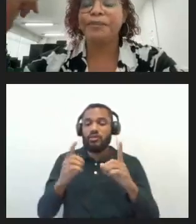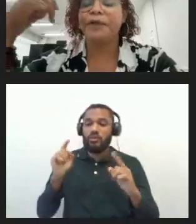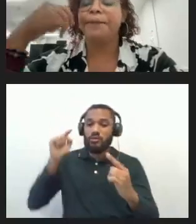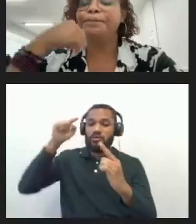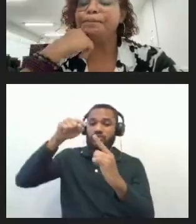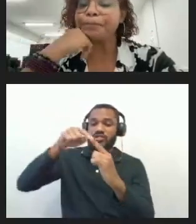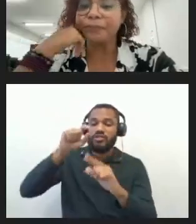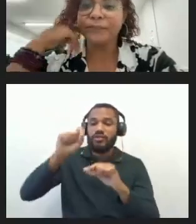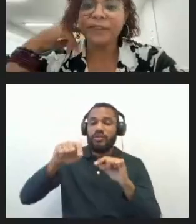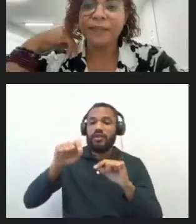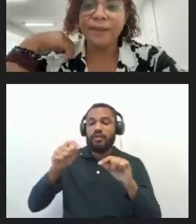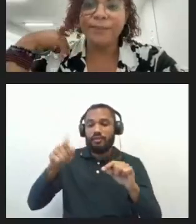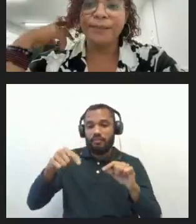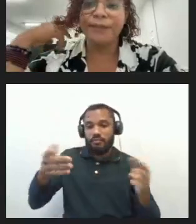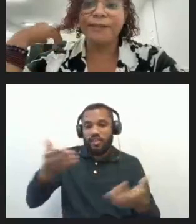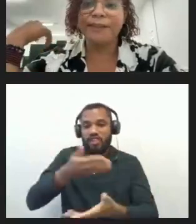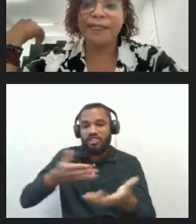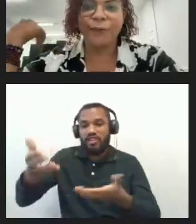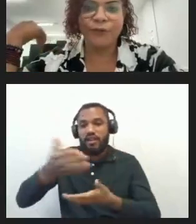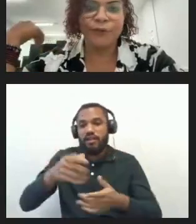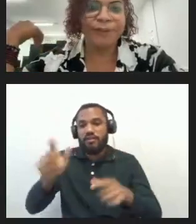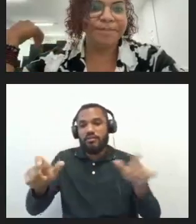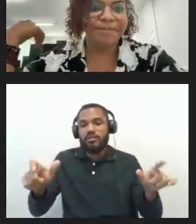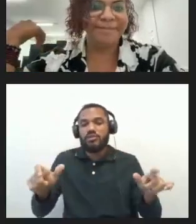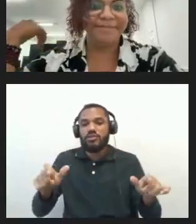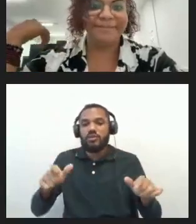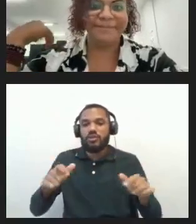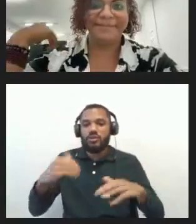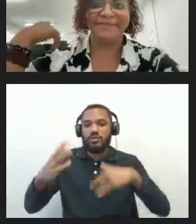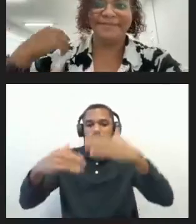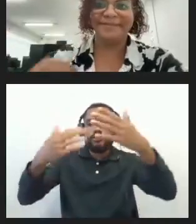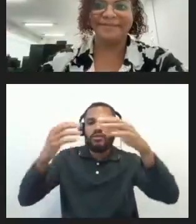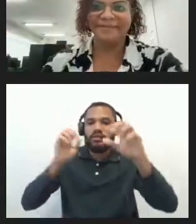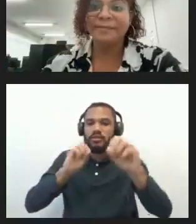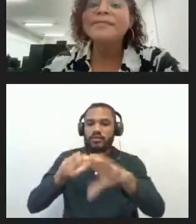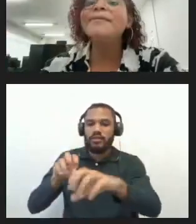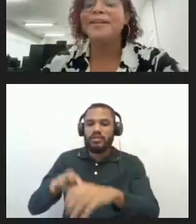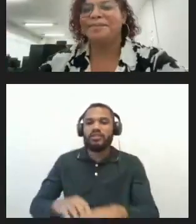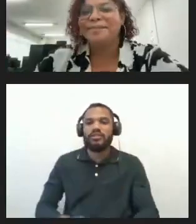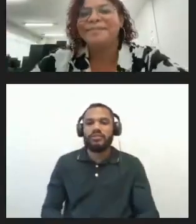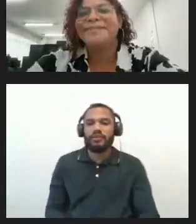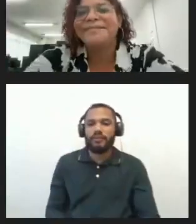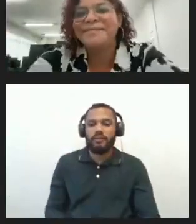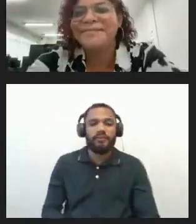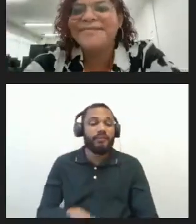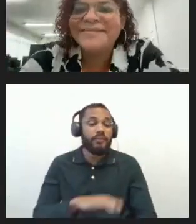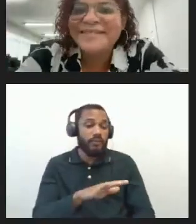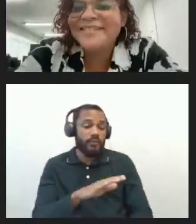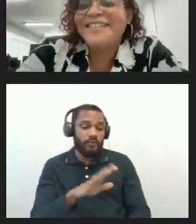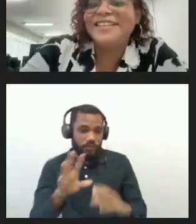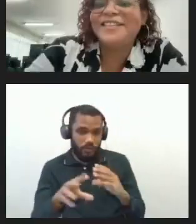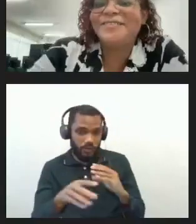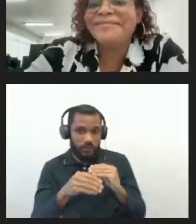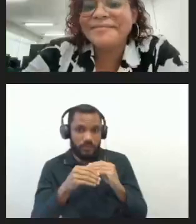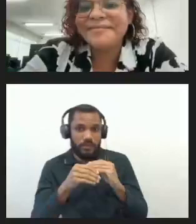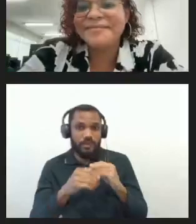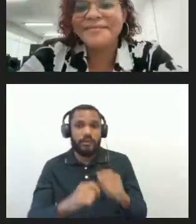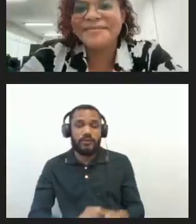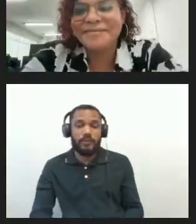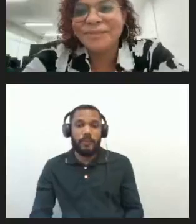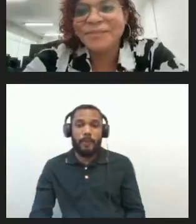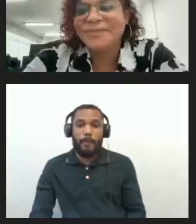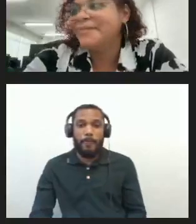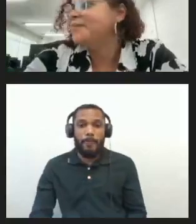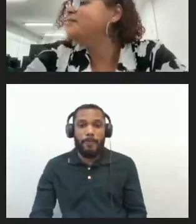participantes também. Tá? Pode passar, professora. Elisama, só complementando,